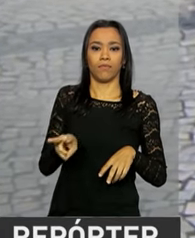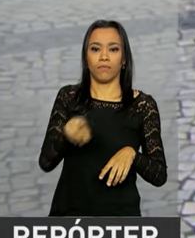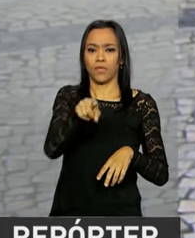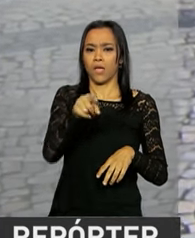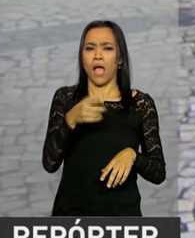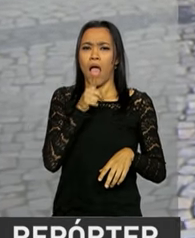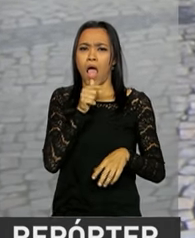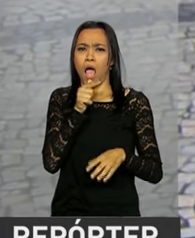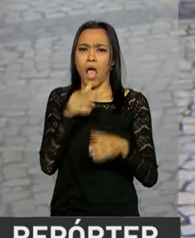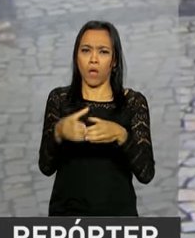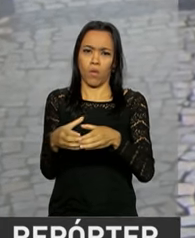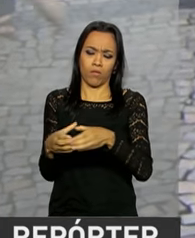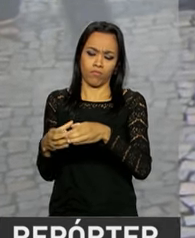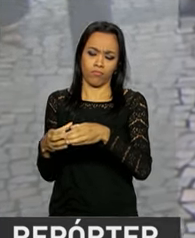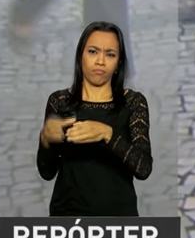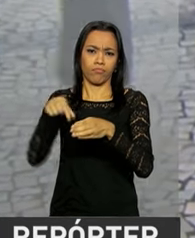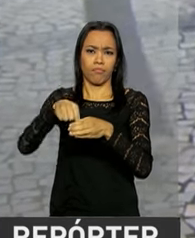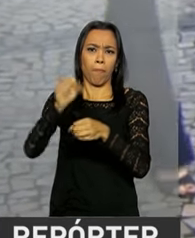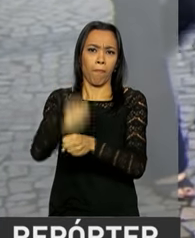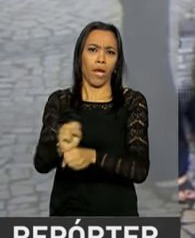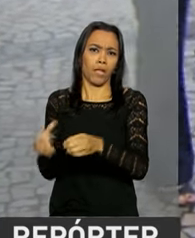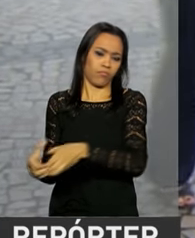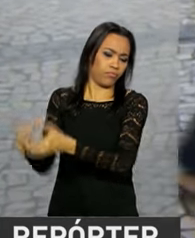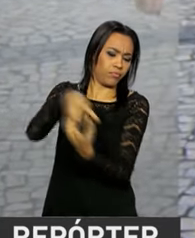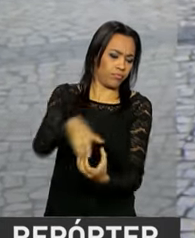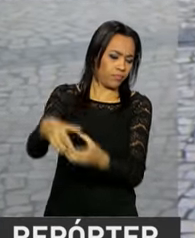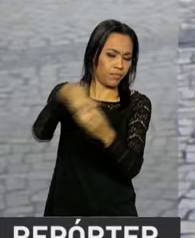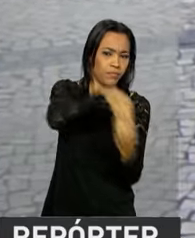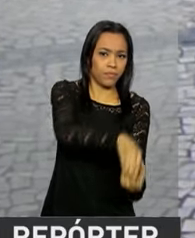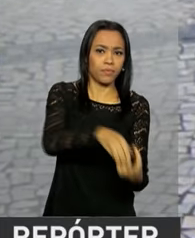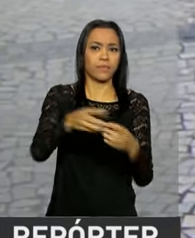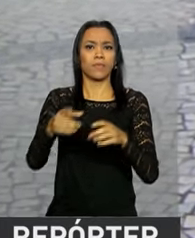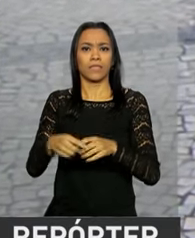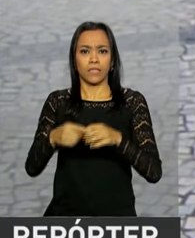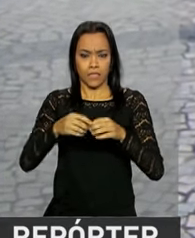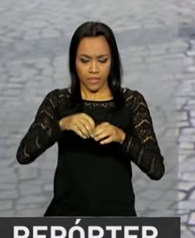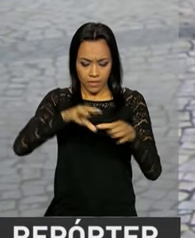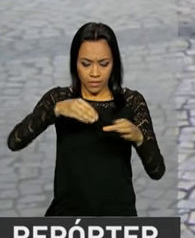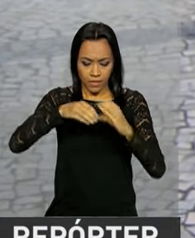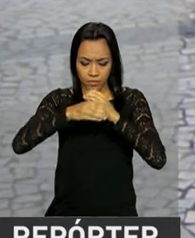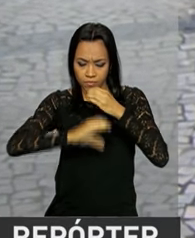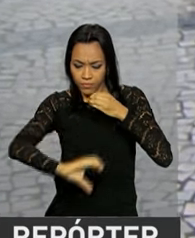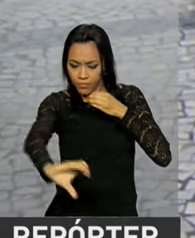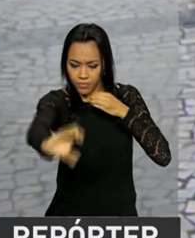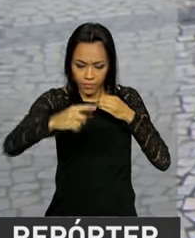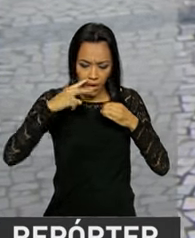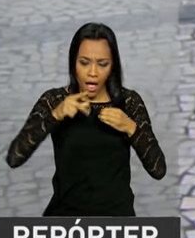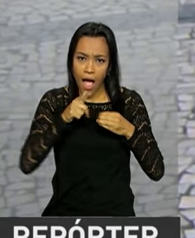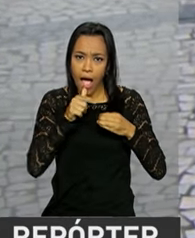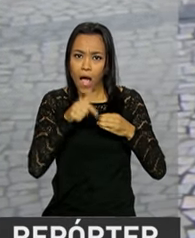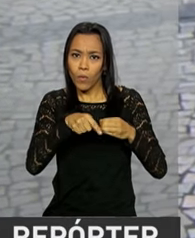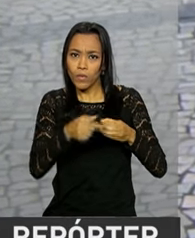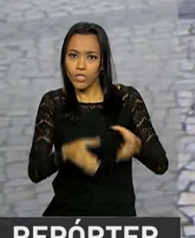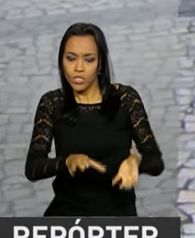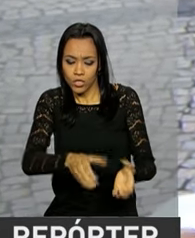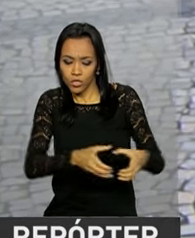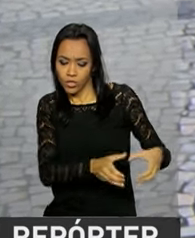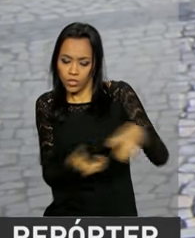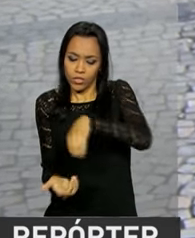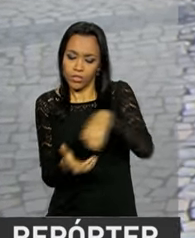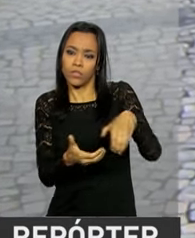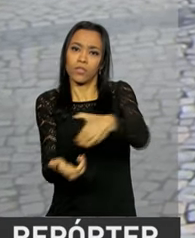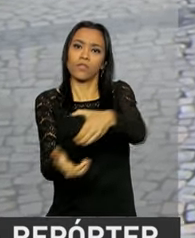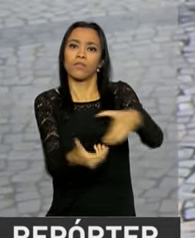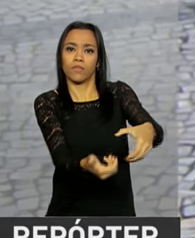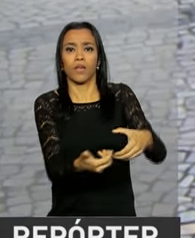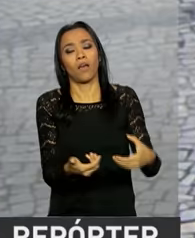deixar água parada, os ralos tampados, entendeu? Se tem alguma coisa assim que possa ficar água presa, eu procuro manter de